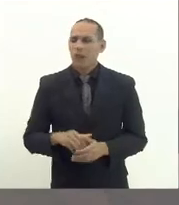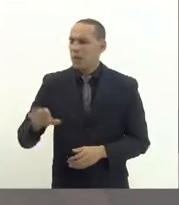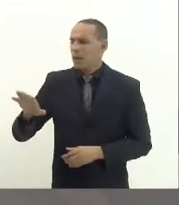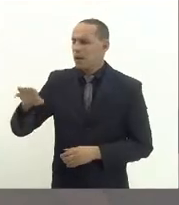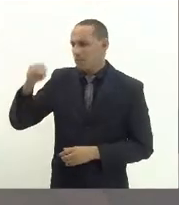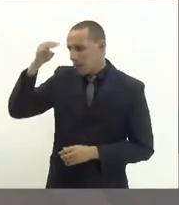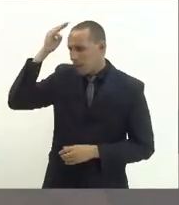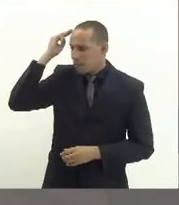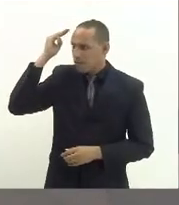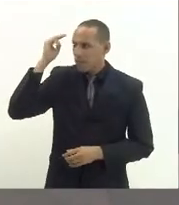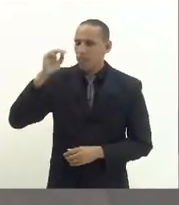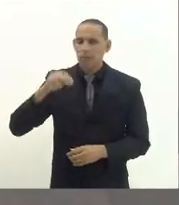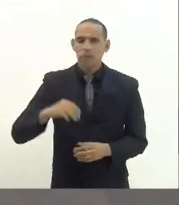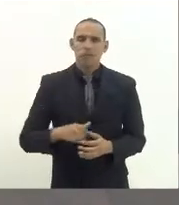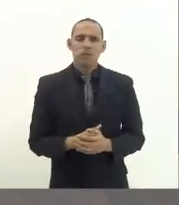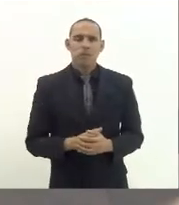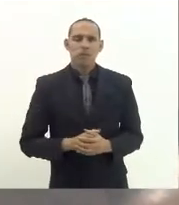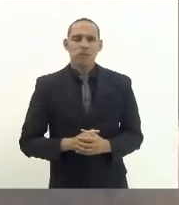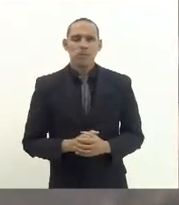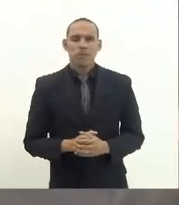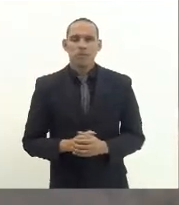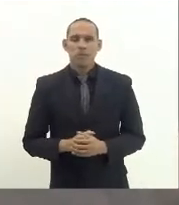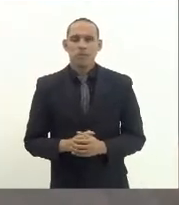Márcio há mensagens